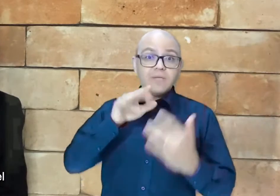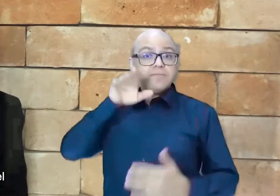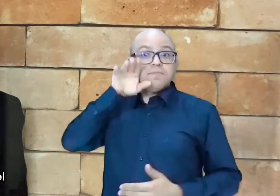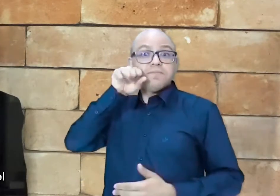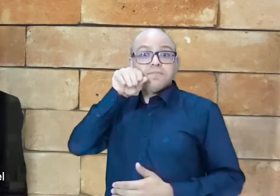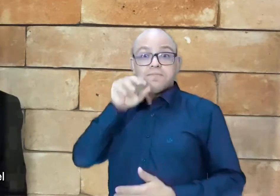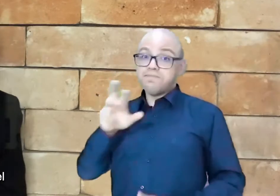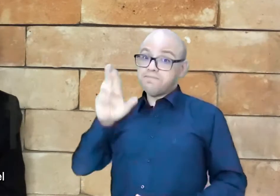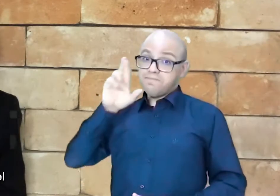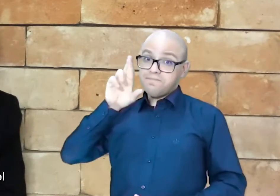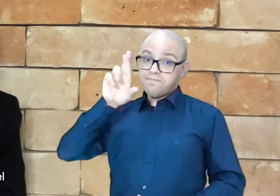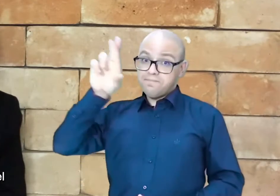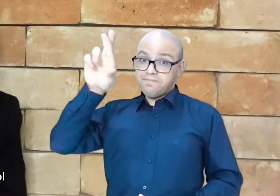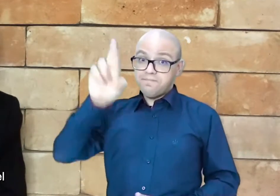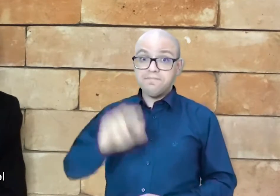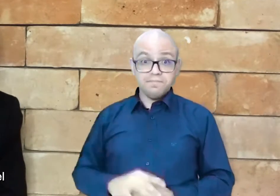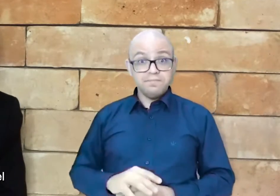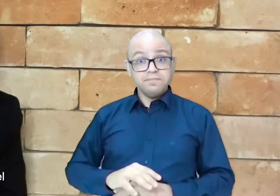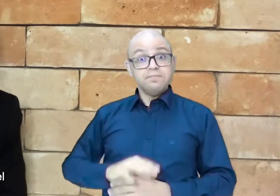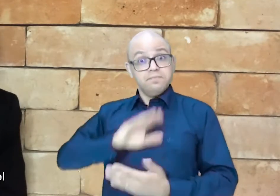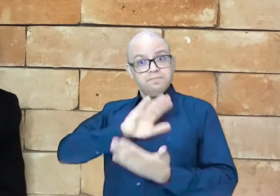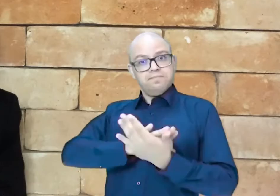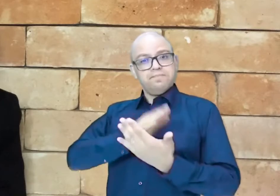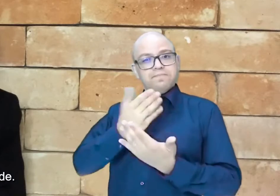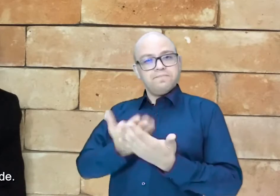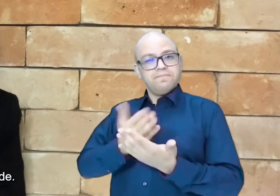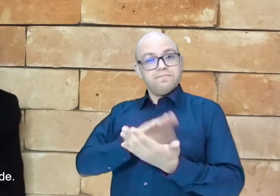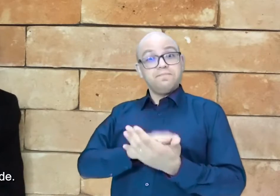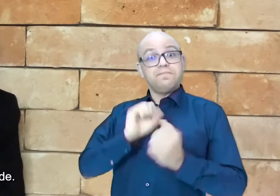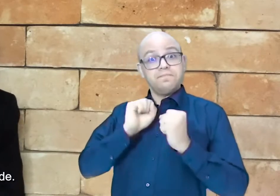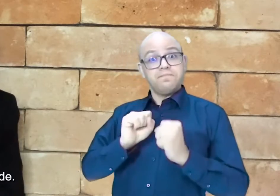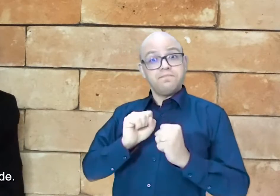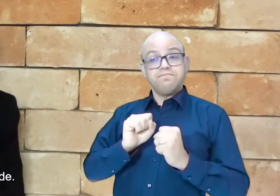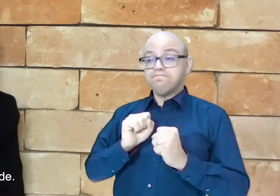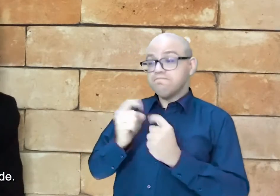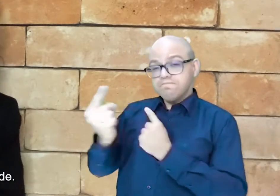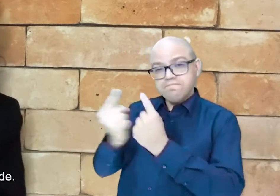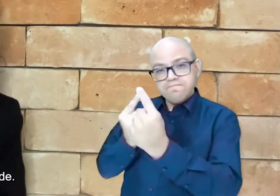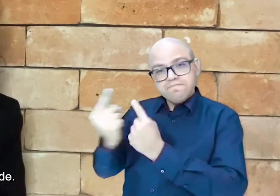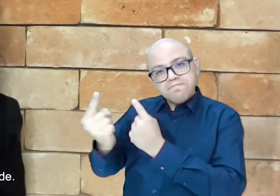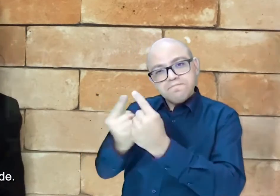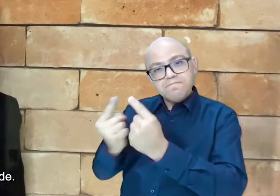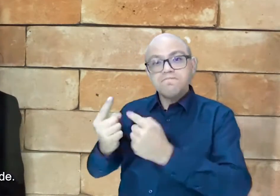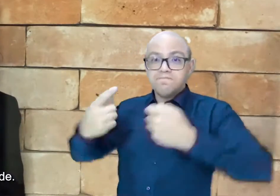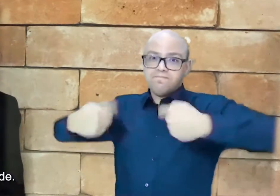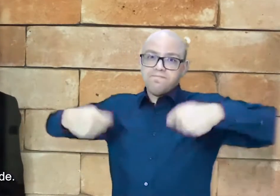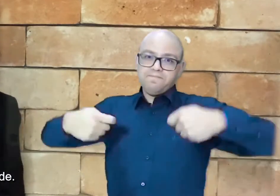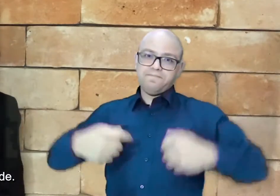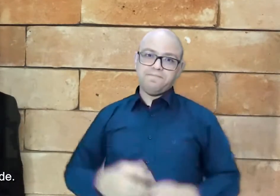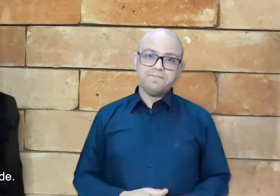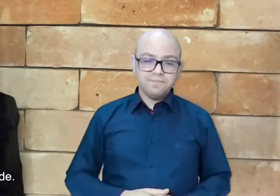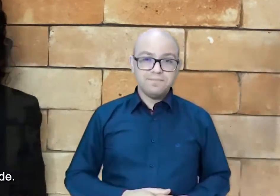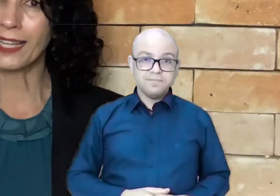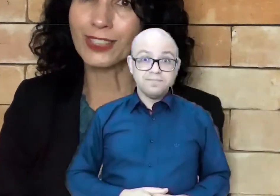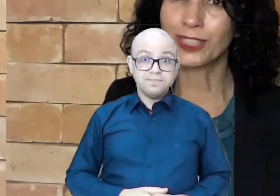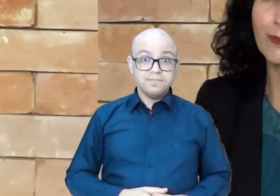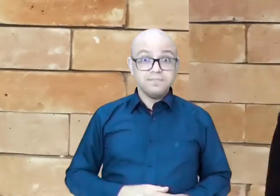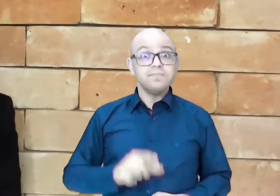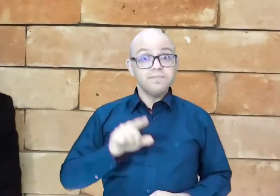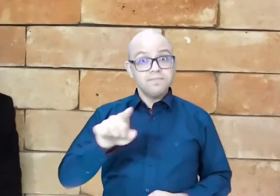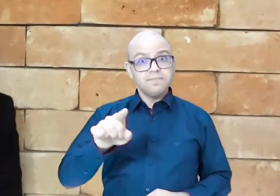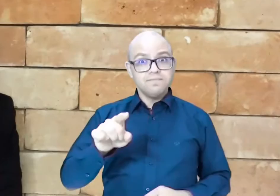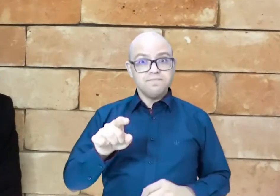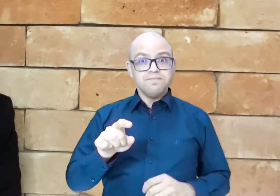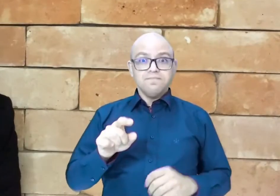contato de um servidor responsável para que o intérprete possa contactar em caso de necessidade.